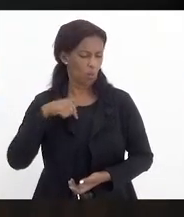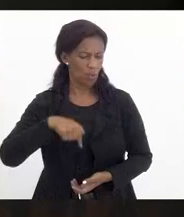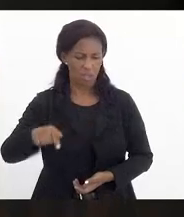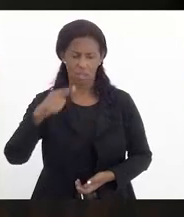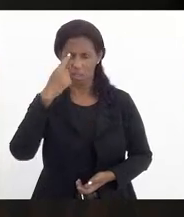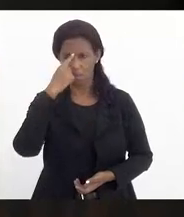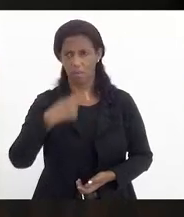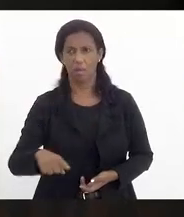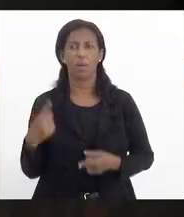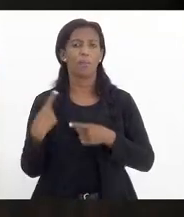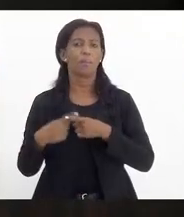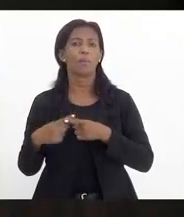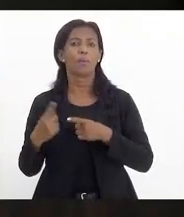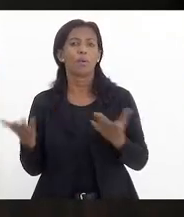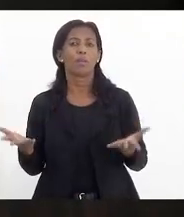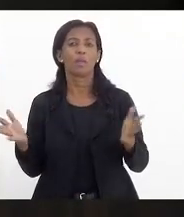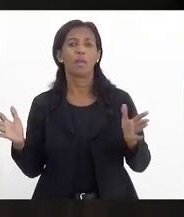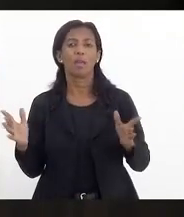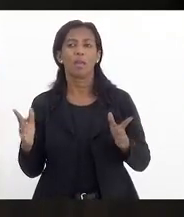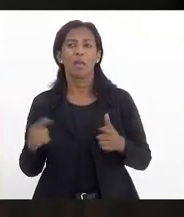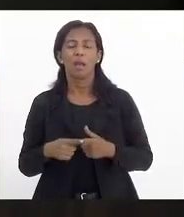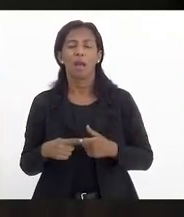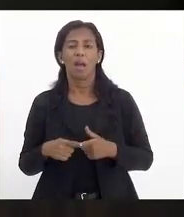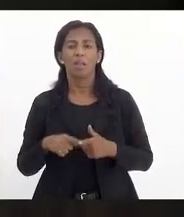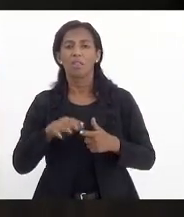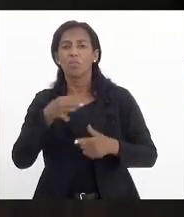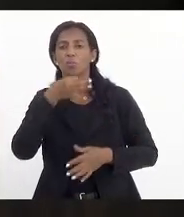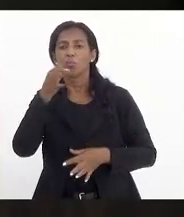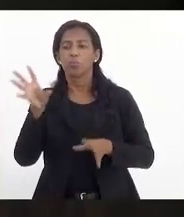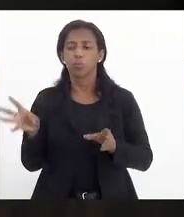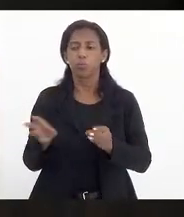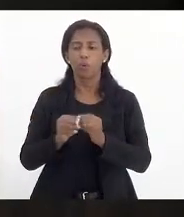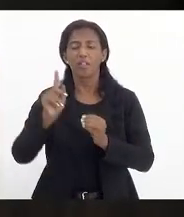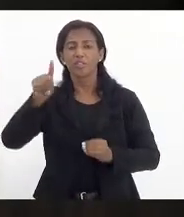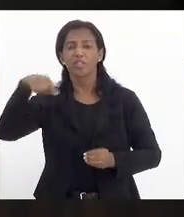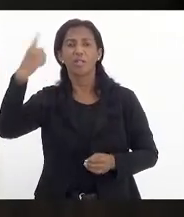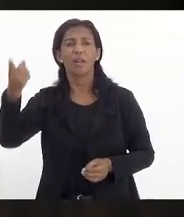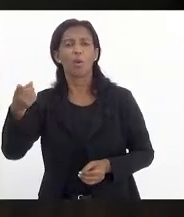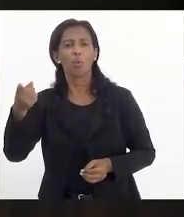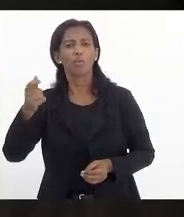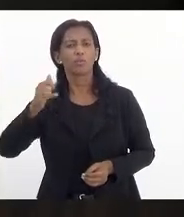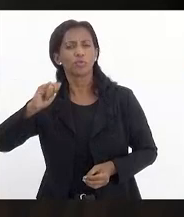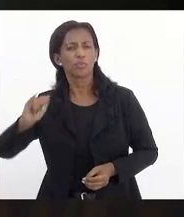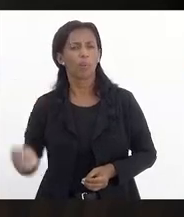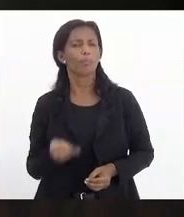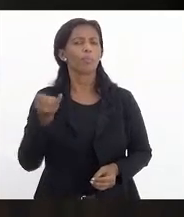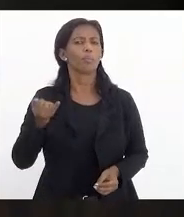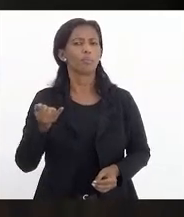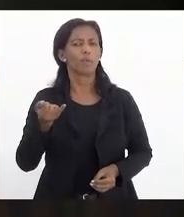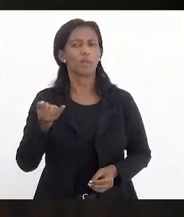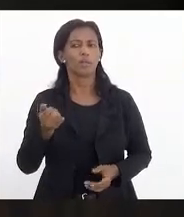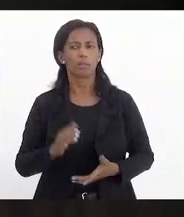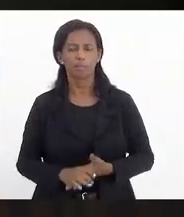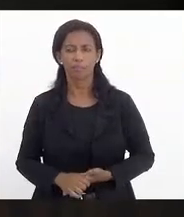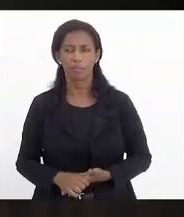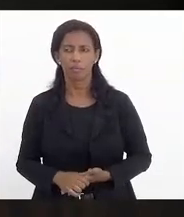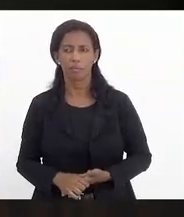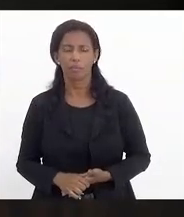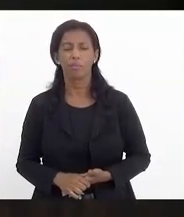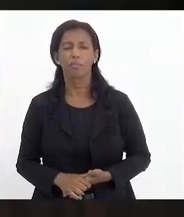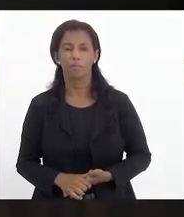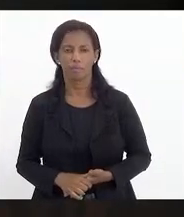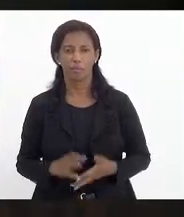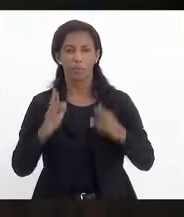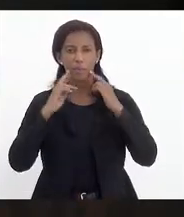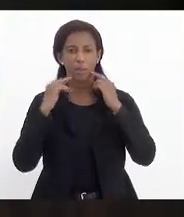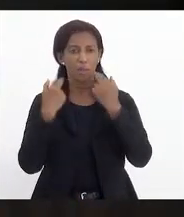semana. Porque aí não chegamos a nenhum consenso, a gente já na outra já utiliza ela outra vez para mais 3, no mínimo, audiências.